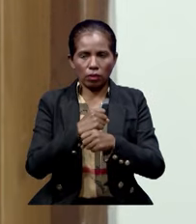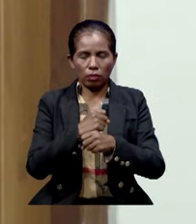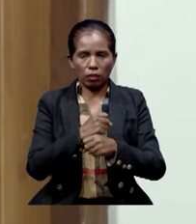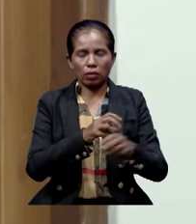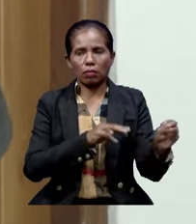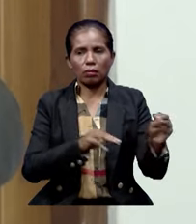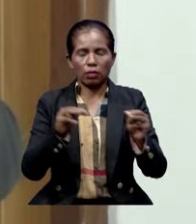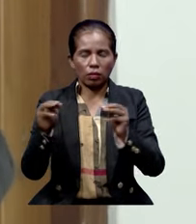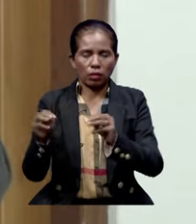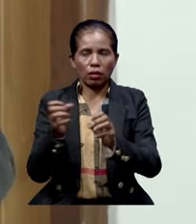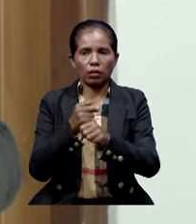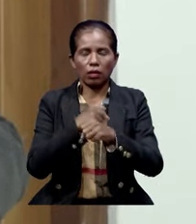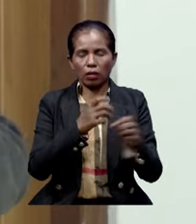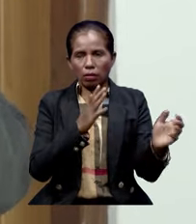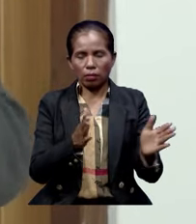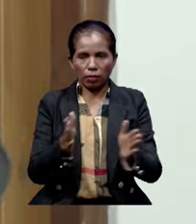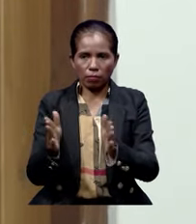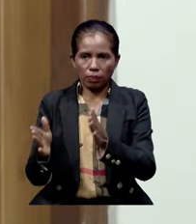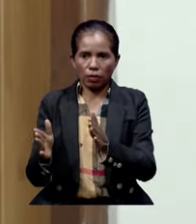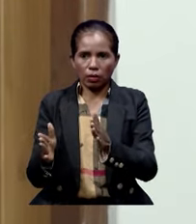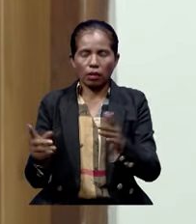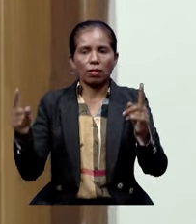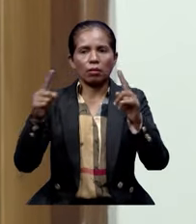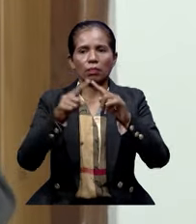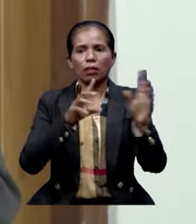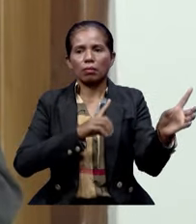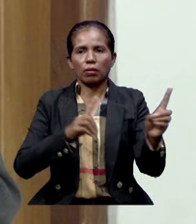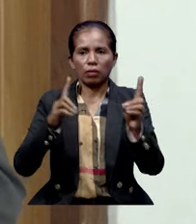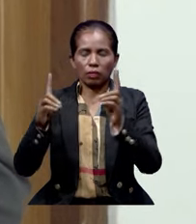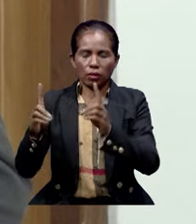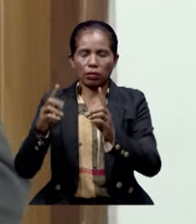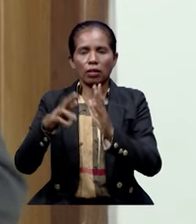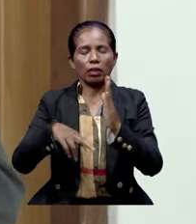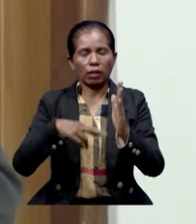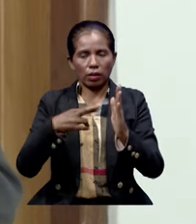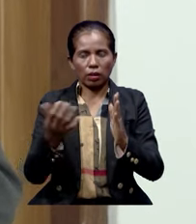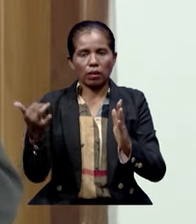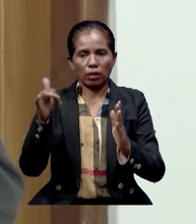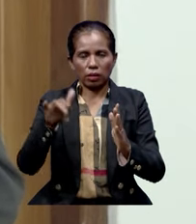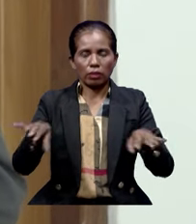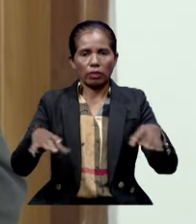transição, ato ralo preparativos para implementação do poder local.